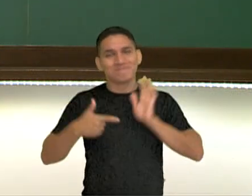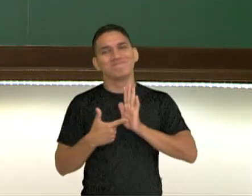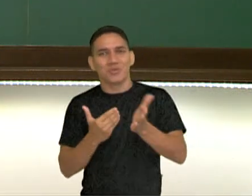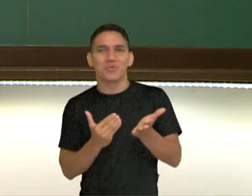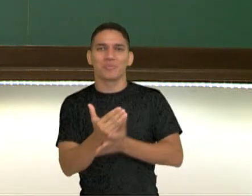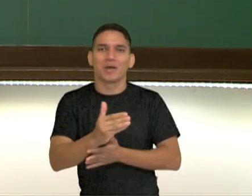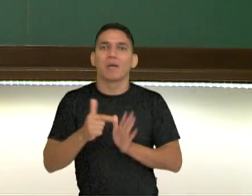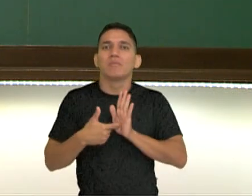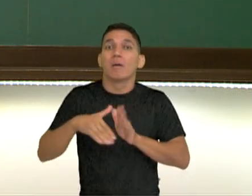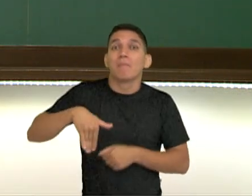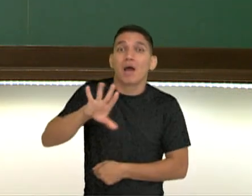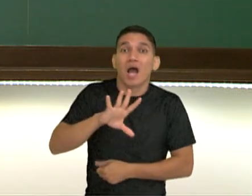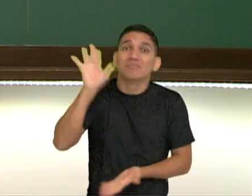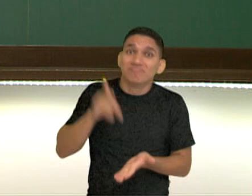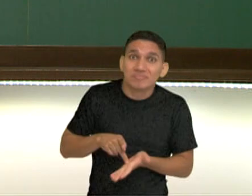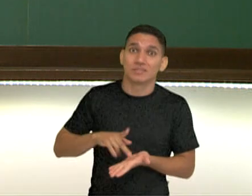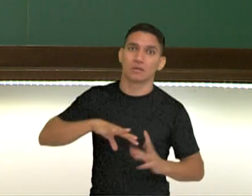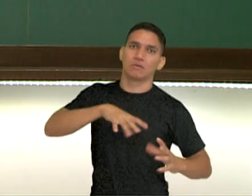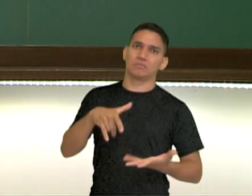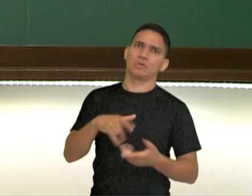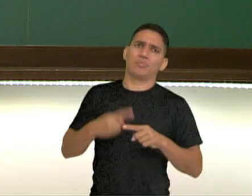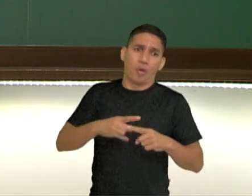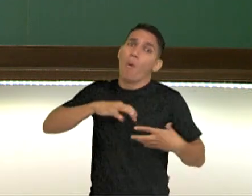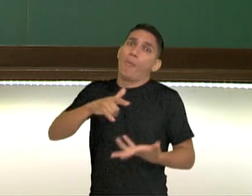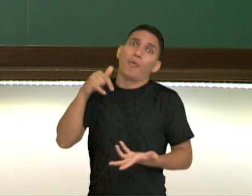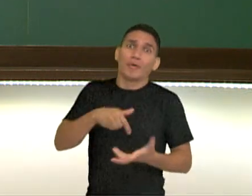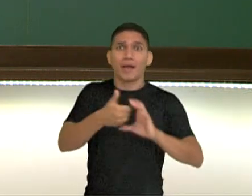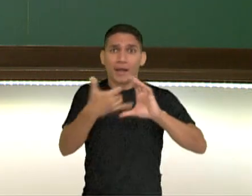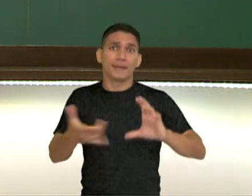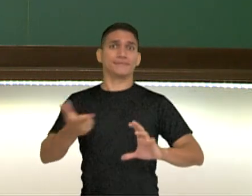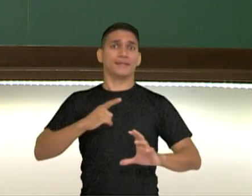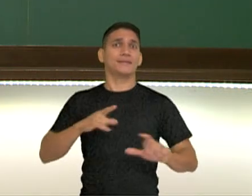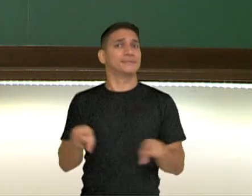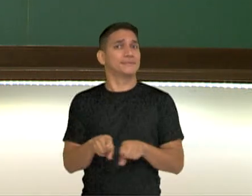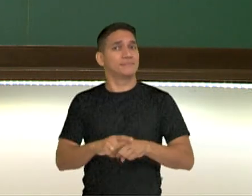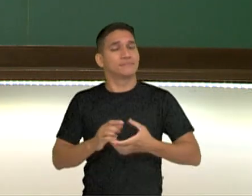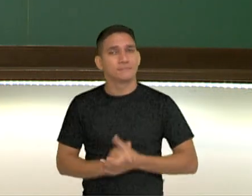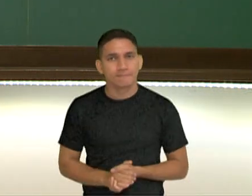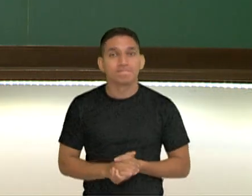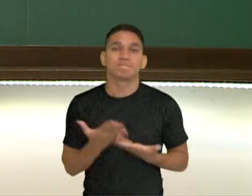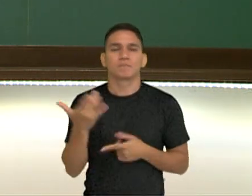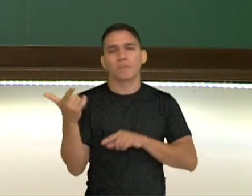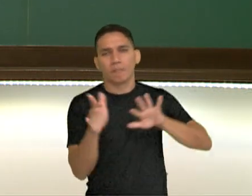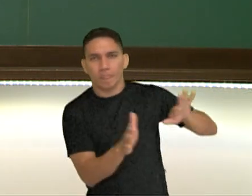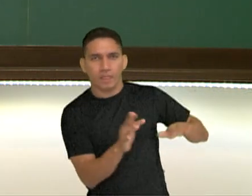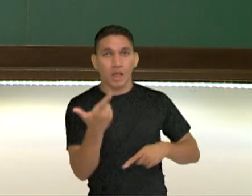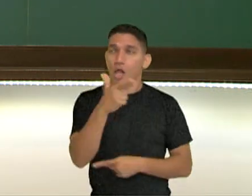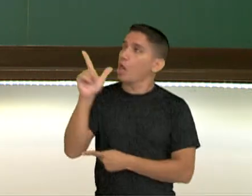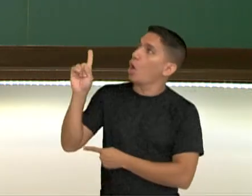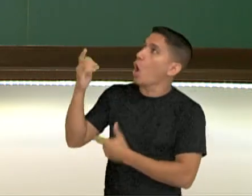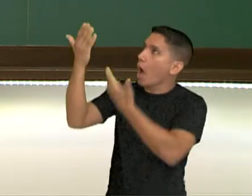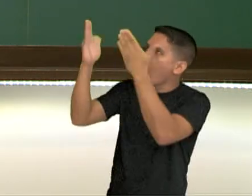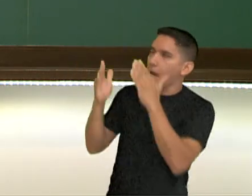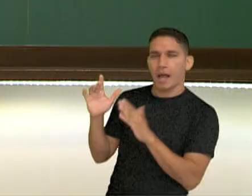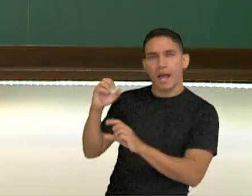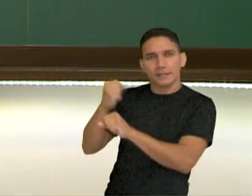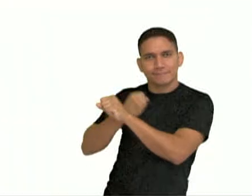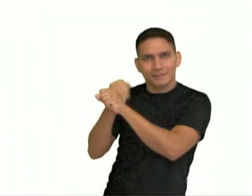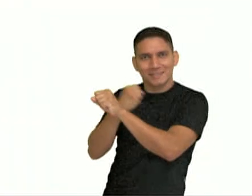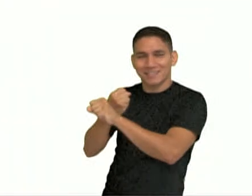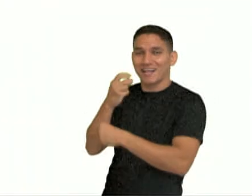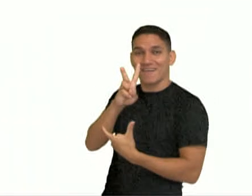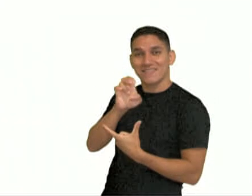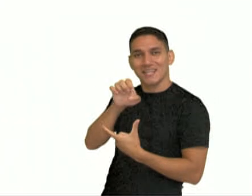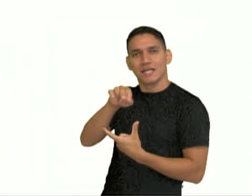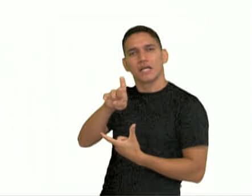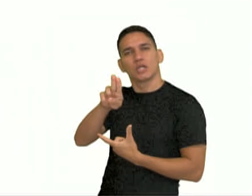mais a realidade do mundo, porque o mundo tem essas características também. Mas agora vamos analisar uma outra estátua, que é a estátua da Vênus